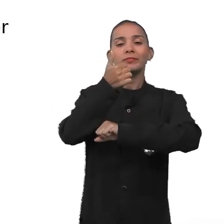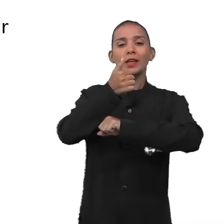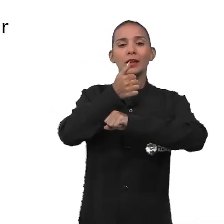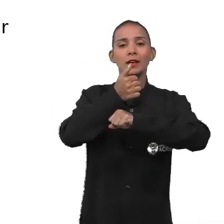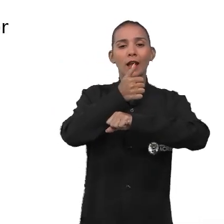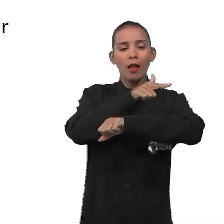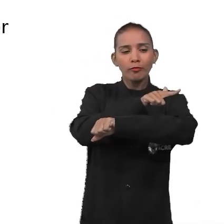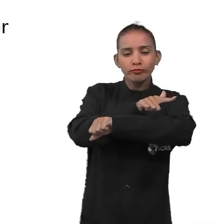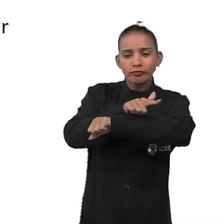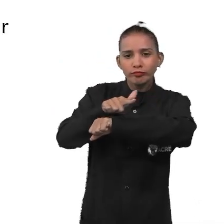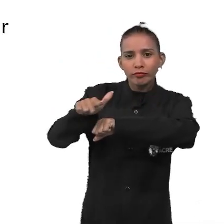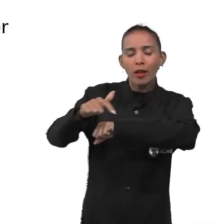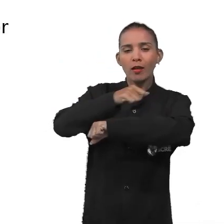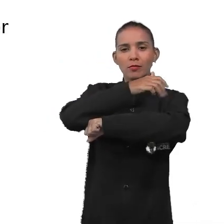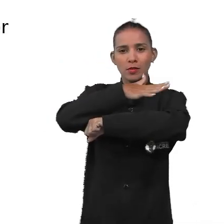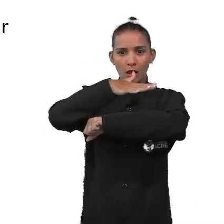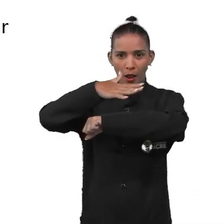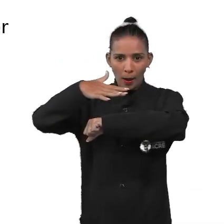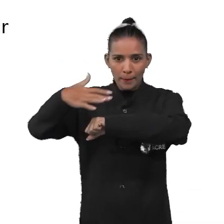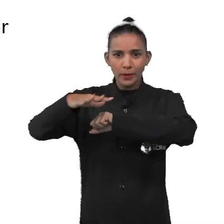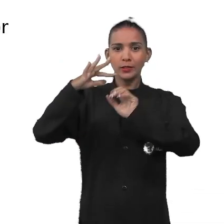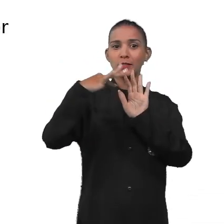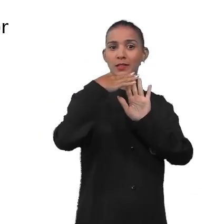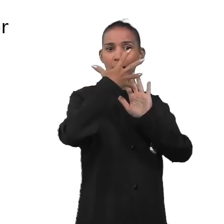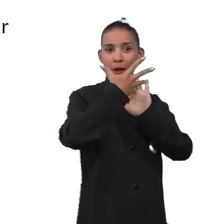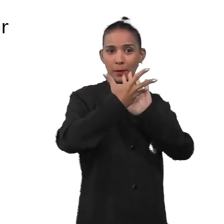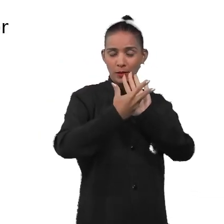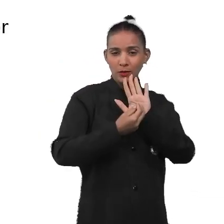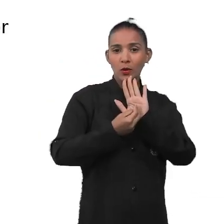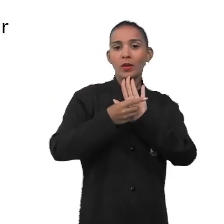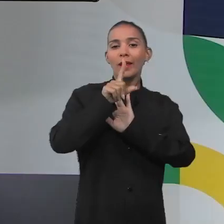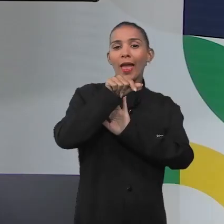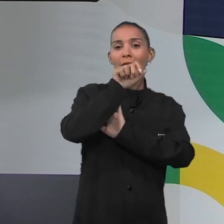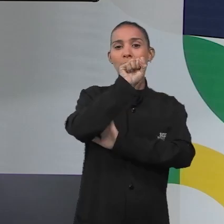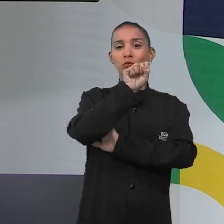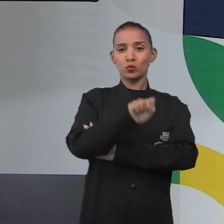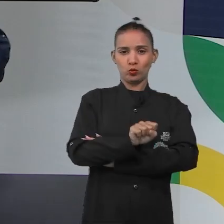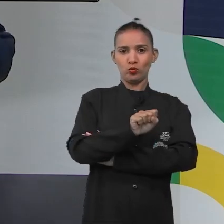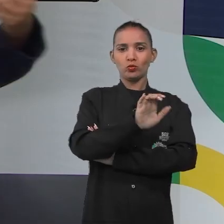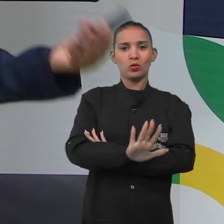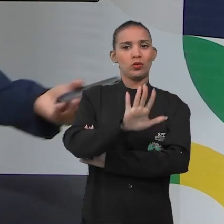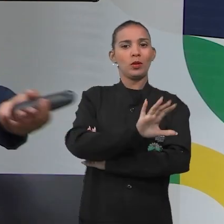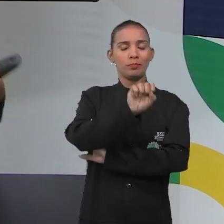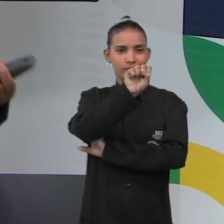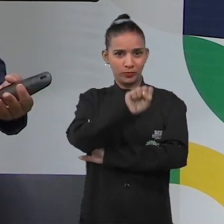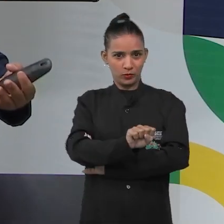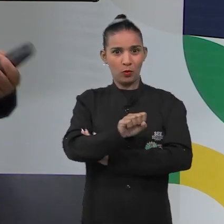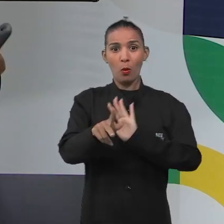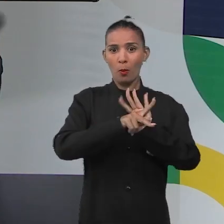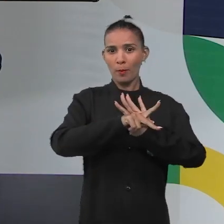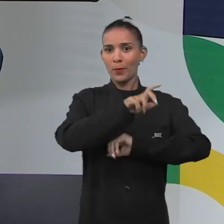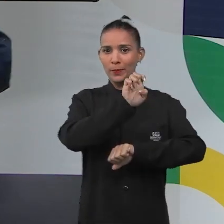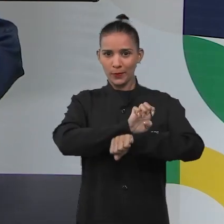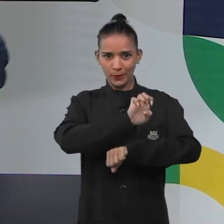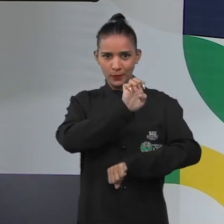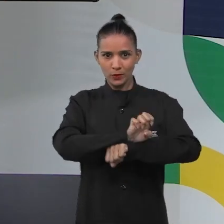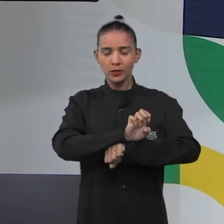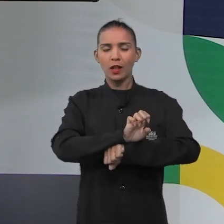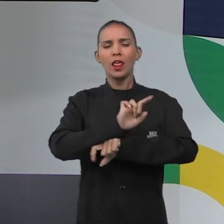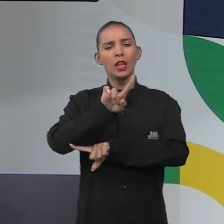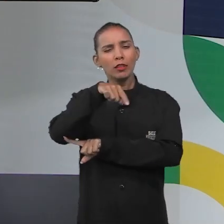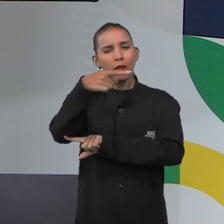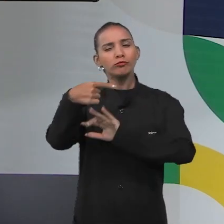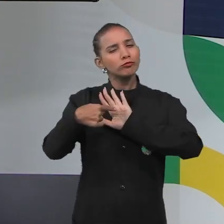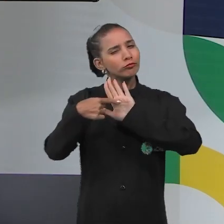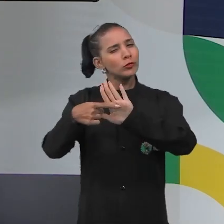parte sul do estado. Daqui a pouco eu vou mostrar um mapinha que vai ficar melhor de se visualizar essa questão que eu estou